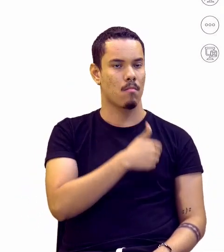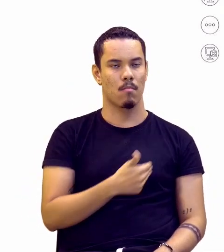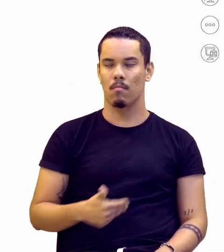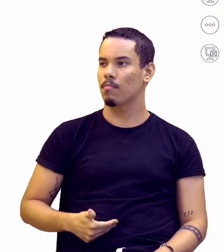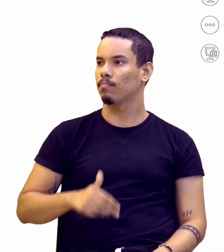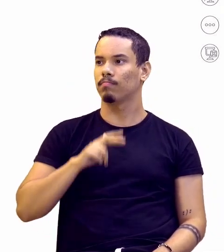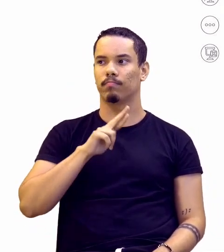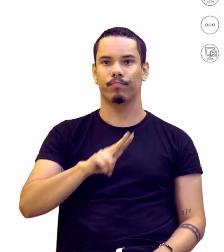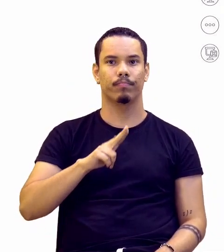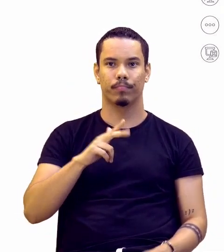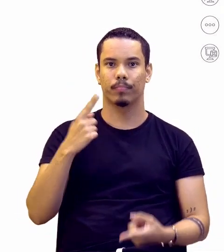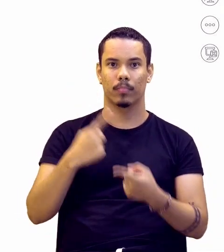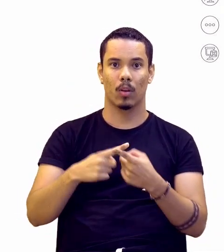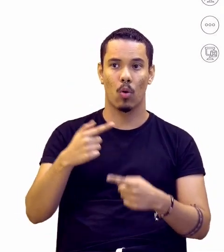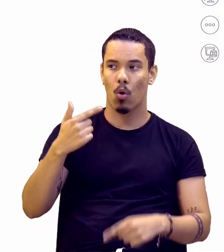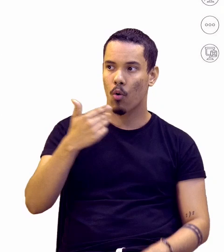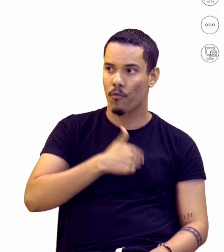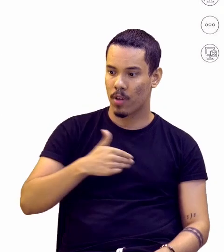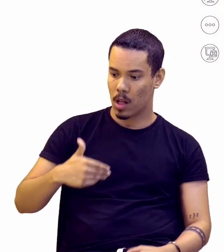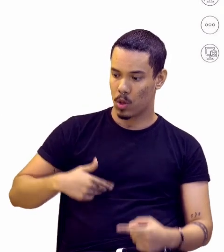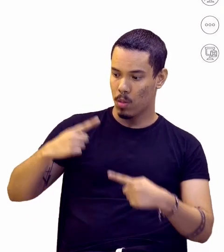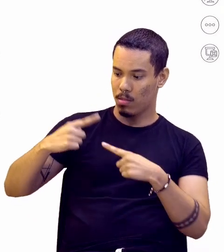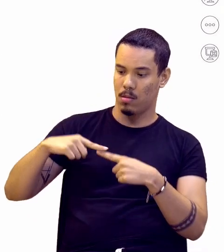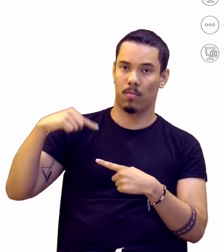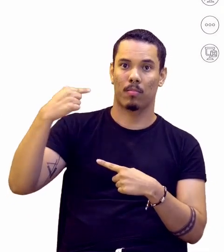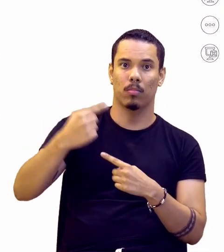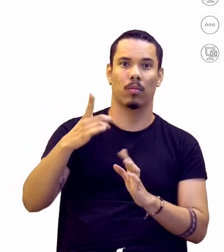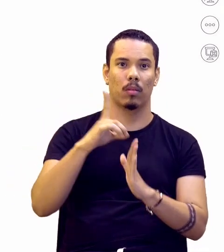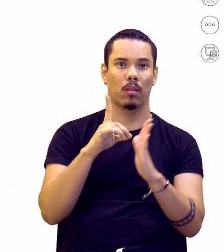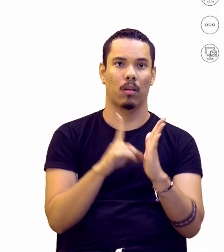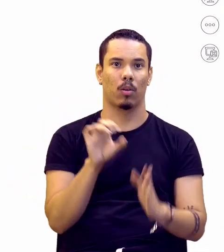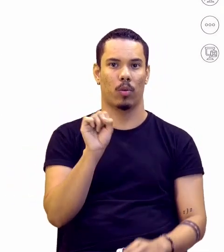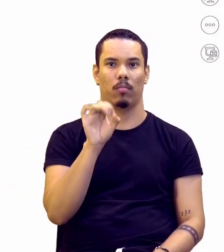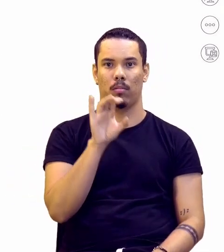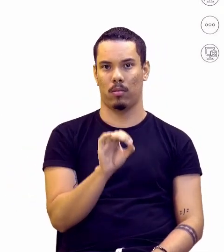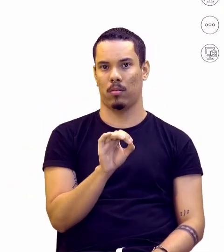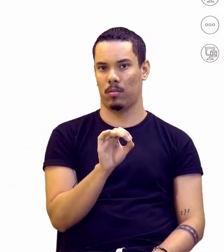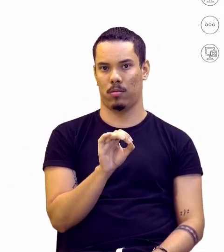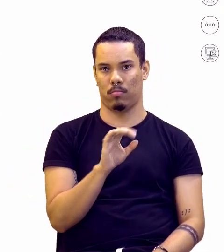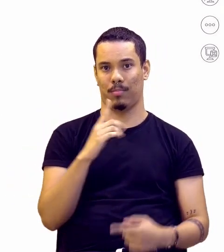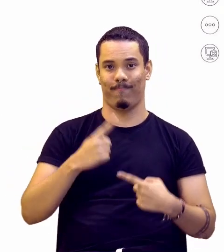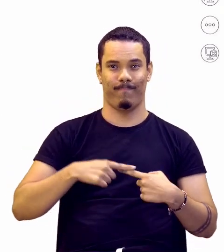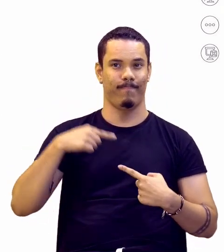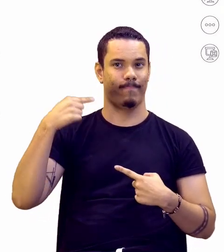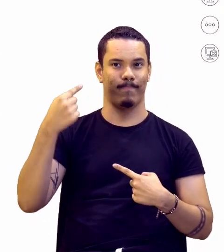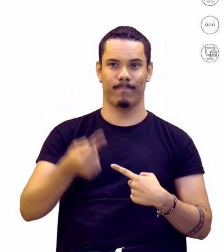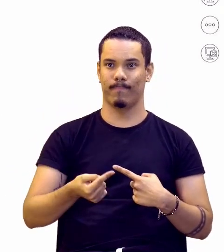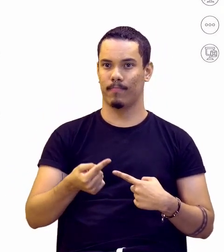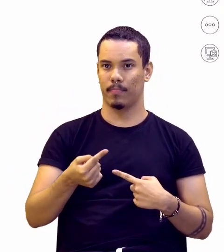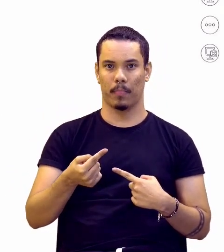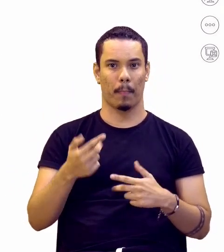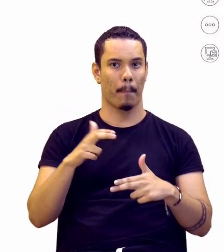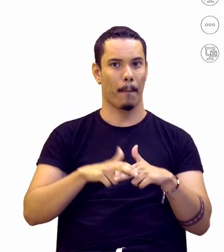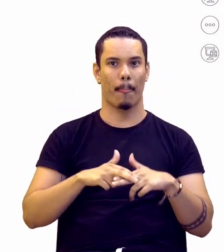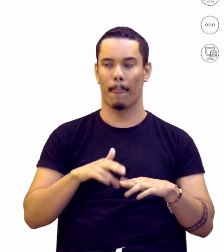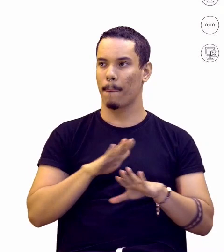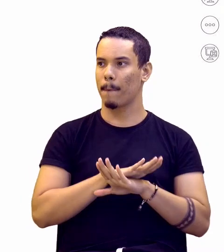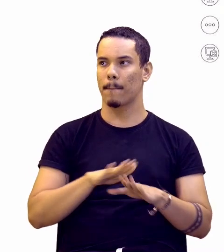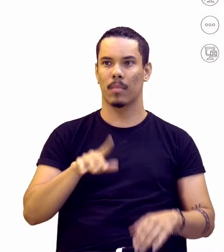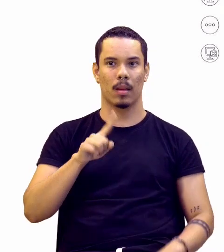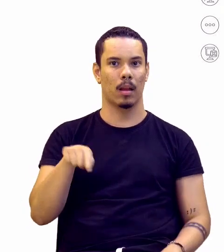Ele veio ser governador já na década de 80 aqui. Depois, olha aqui, então já cancela esses dois, só